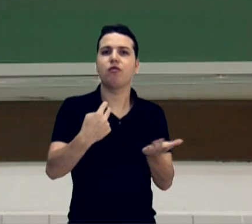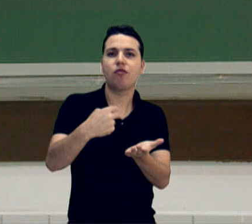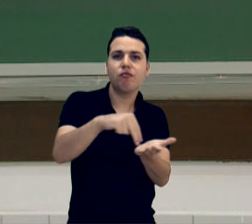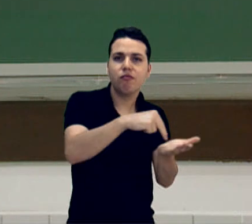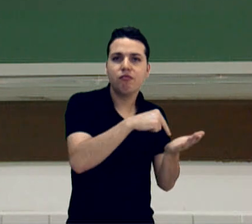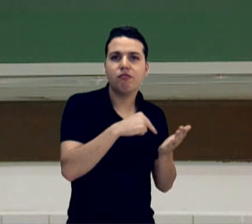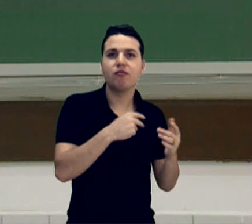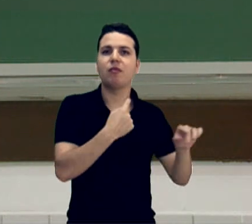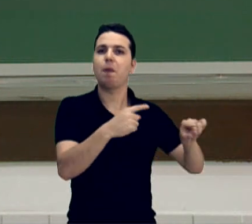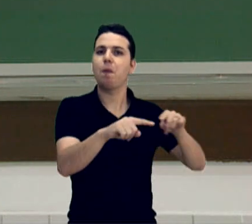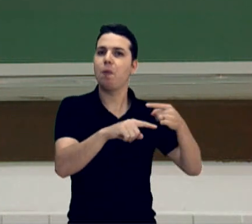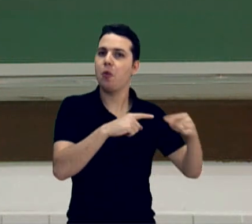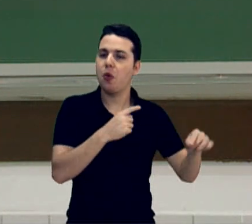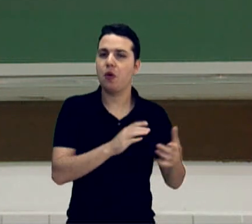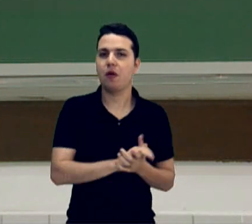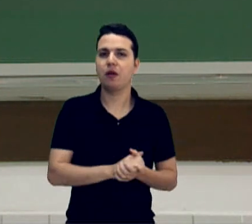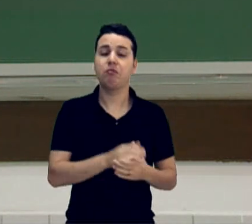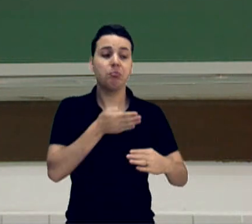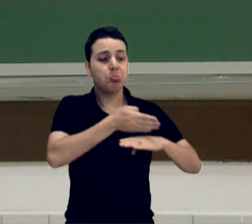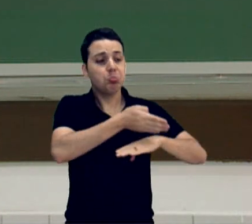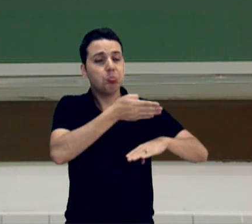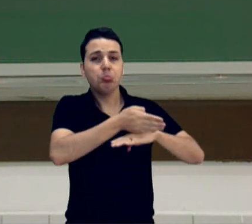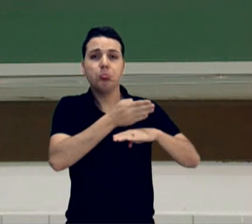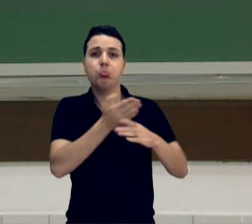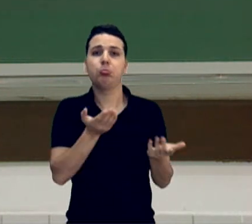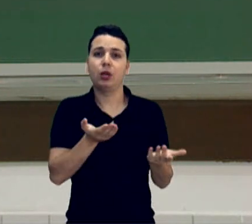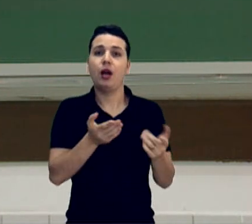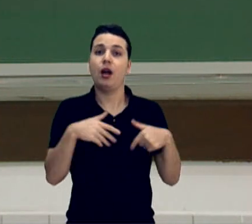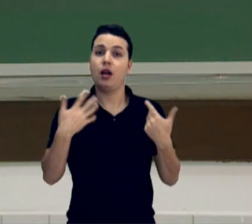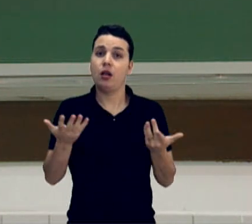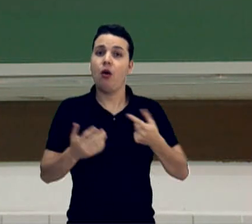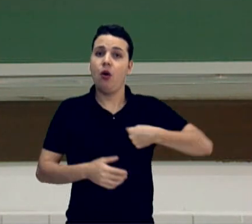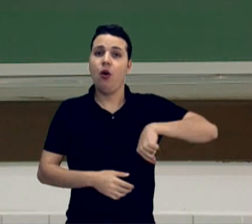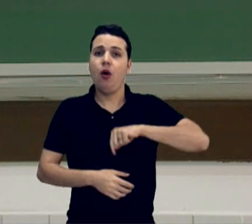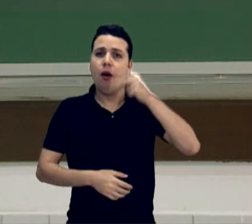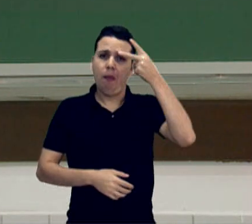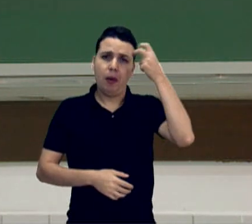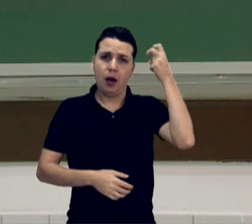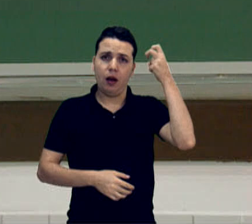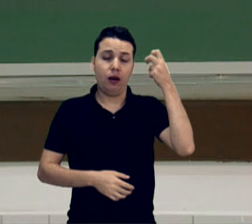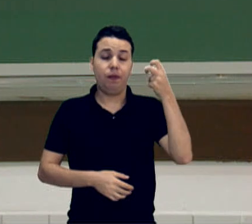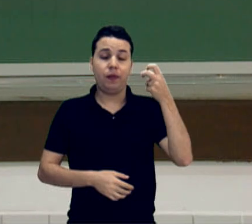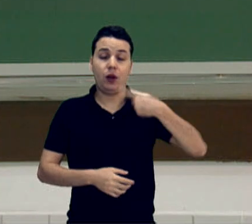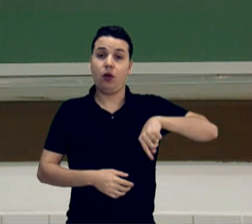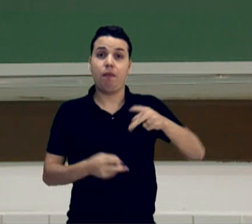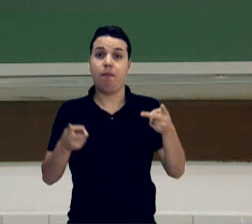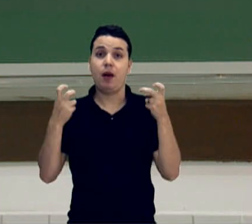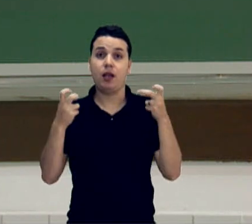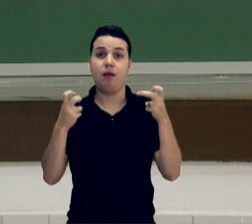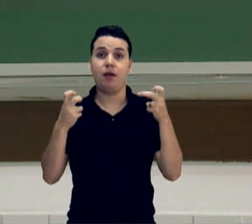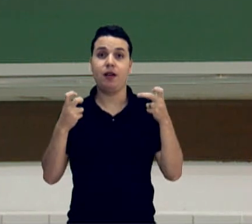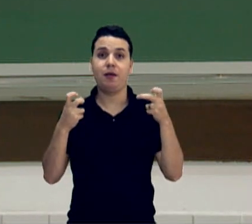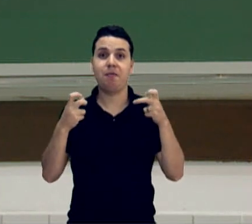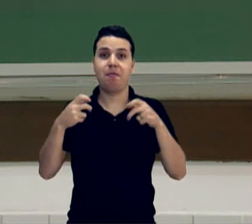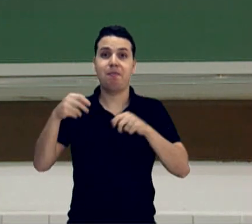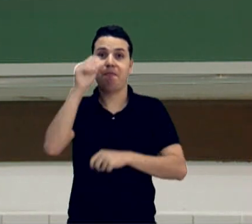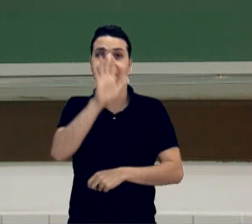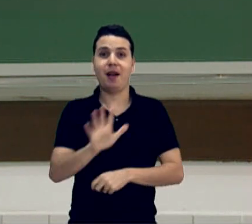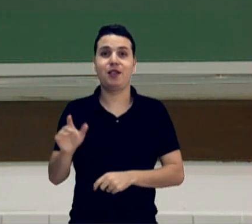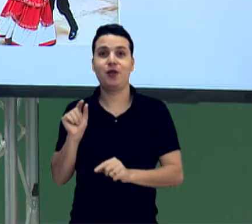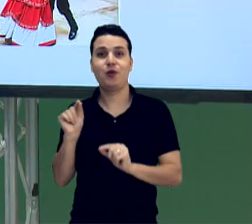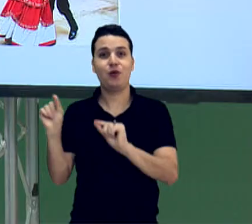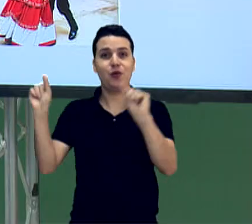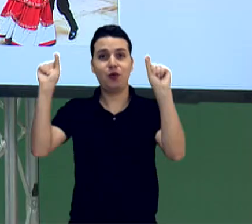acabam participando também. Então, a gente percebe que em todos os cantos do Brasil, essa cultura está sendo difundida,